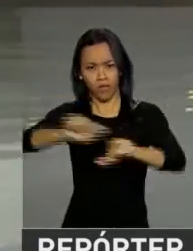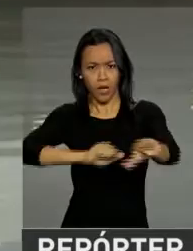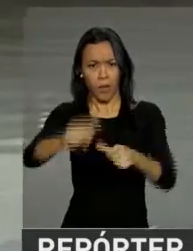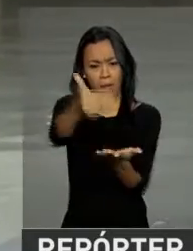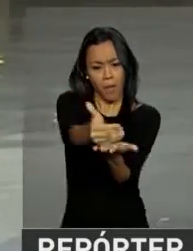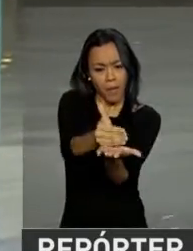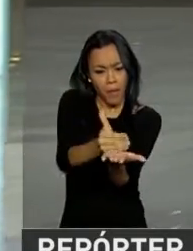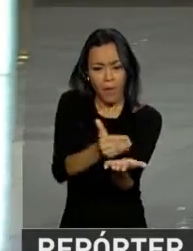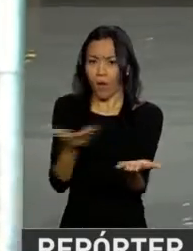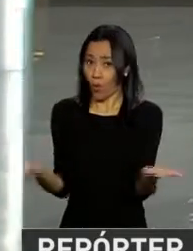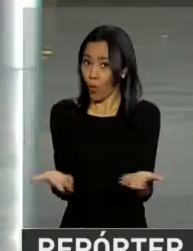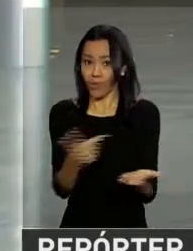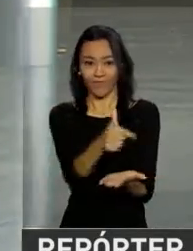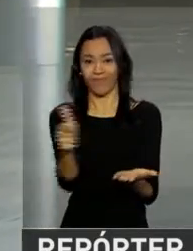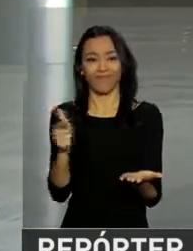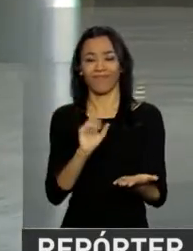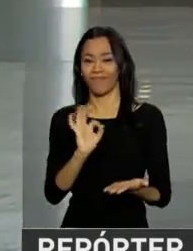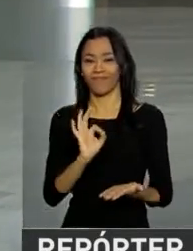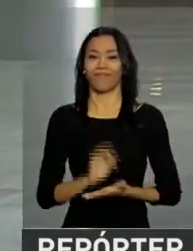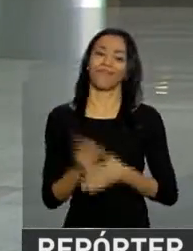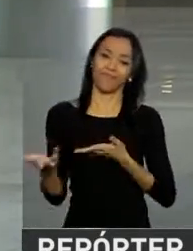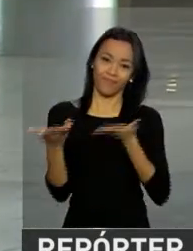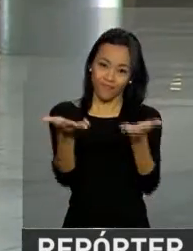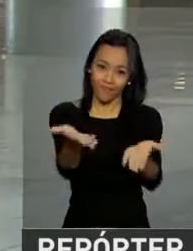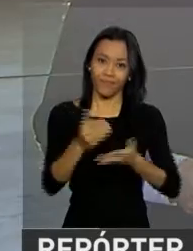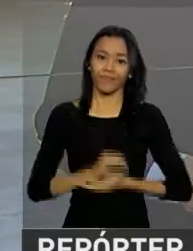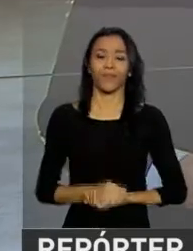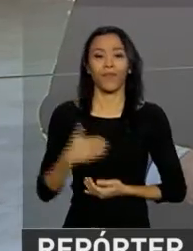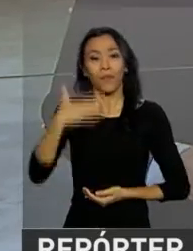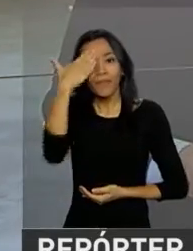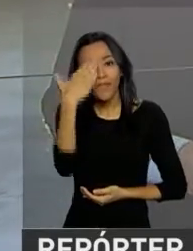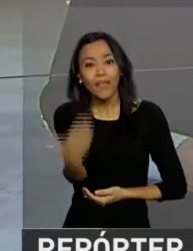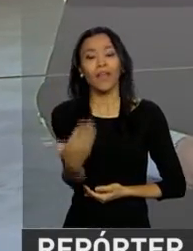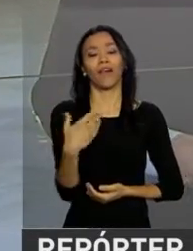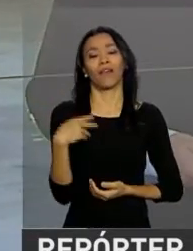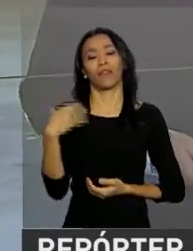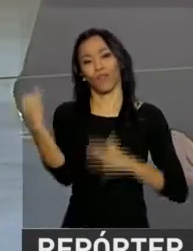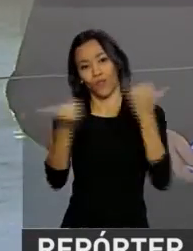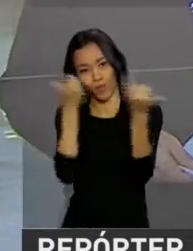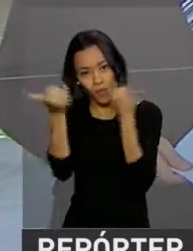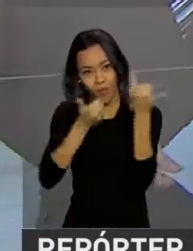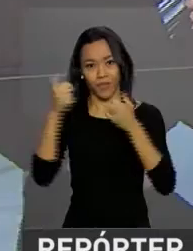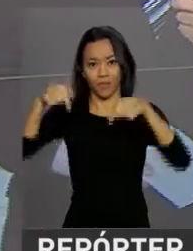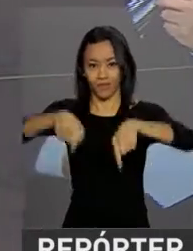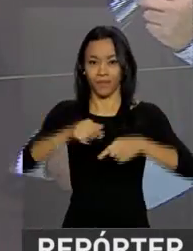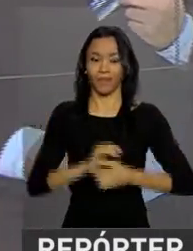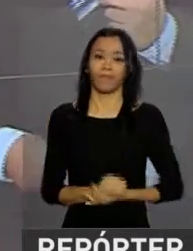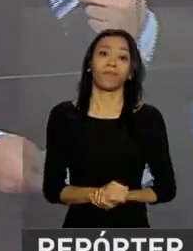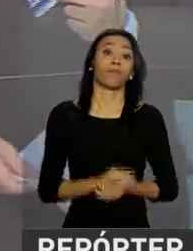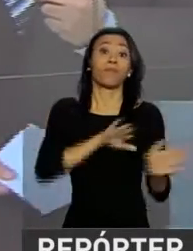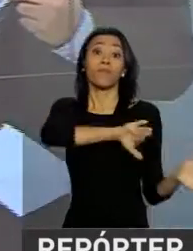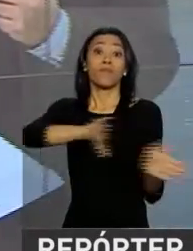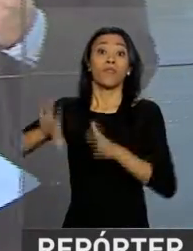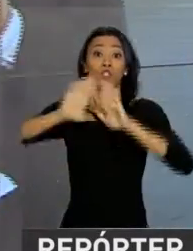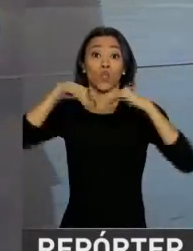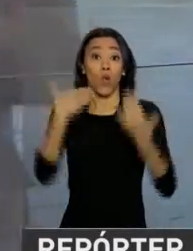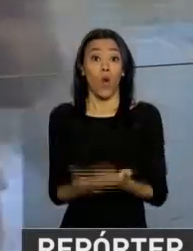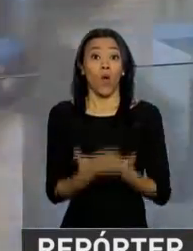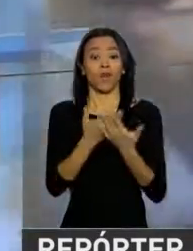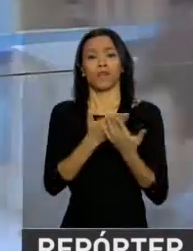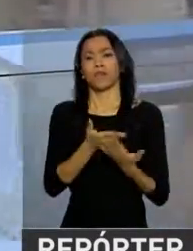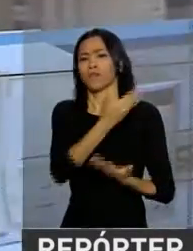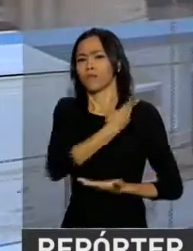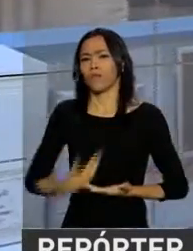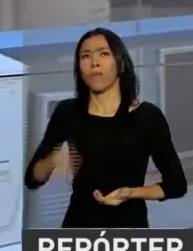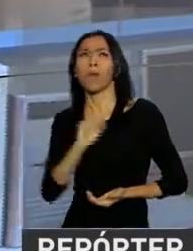na agenda de hoje daniele com você obrigada joão pedro pelas suas informações ao vivo escolas públicas de educação básica